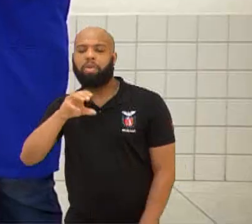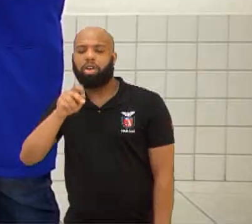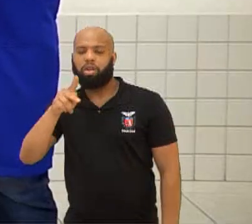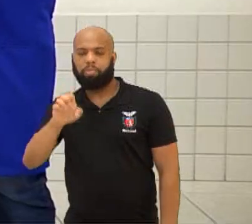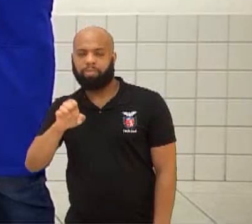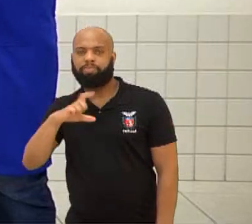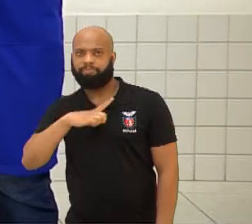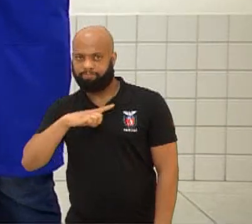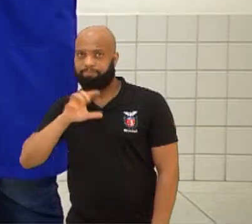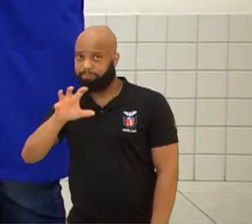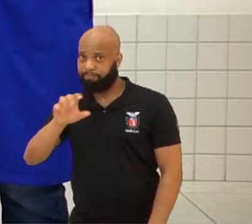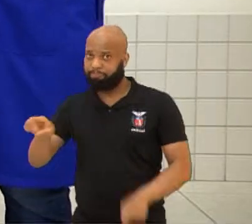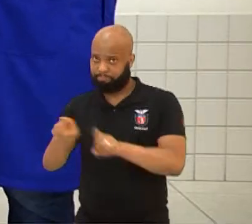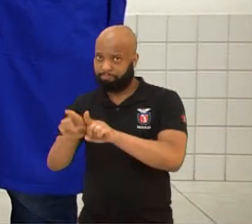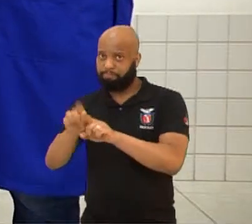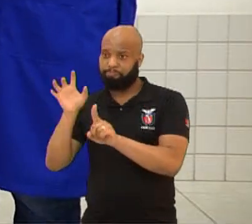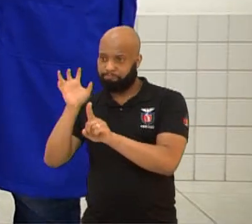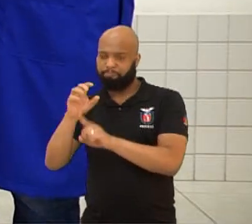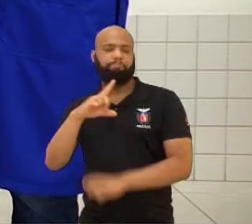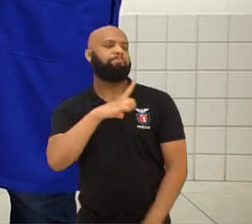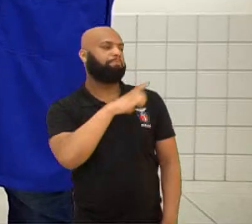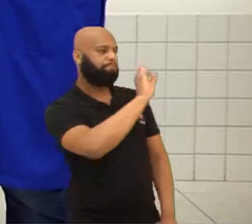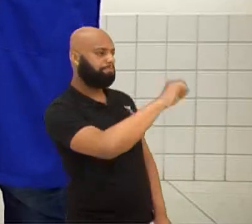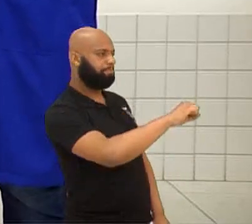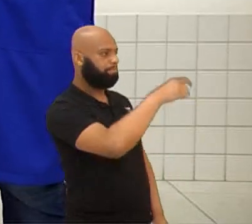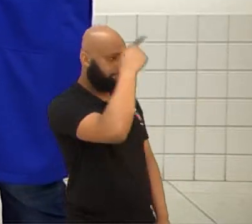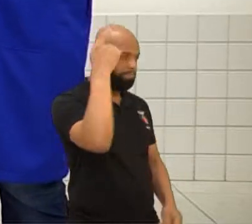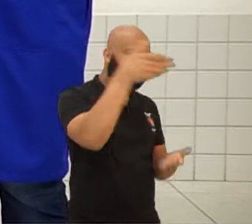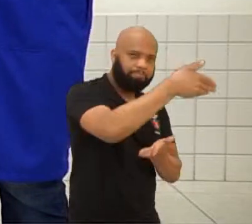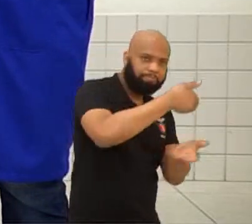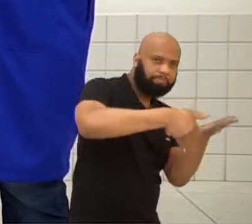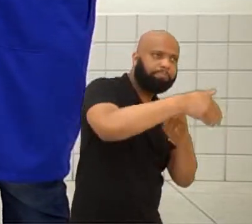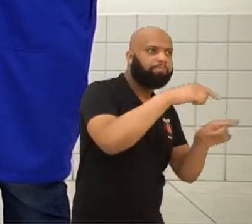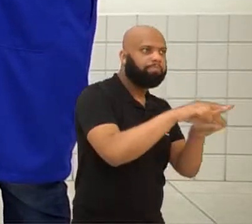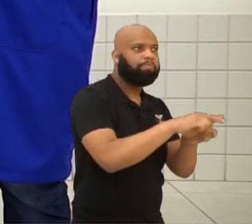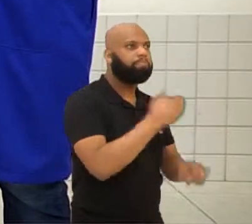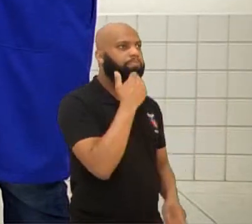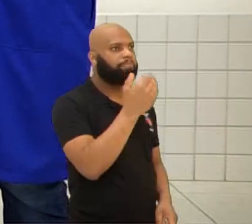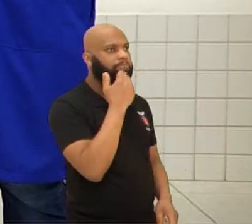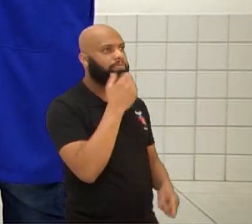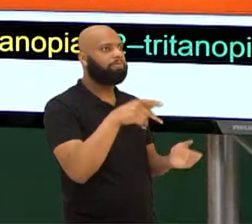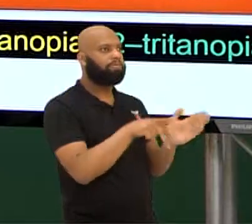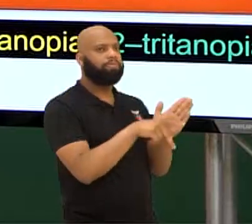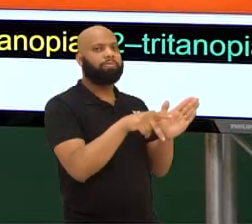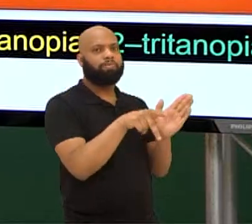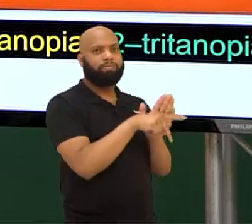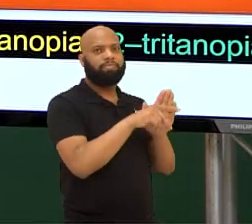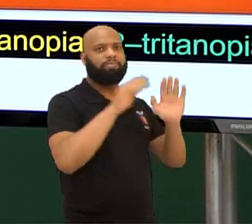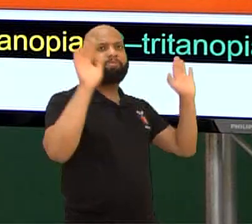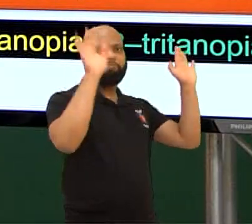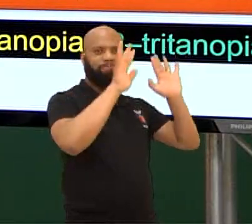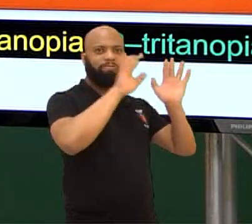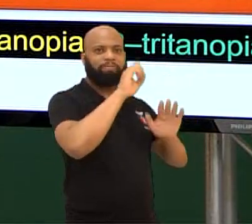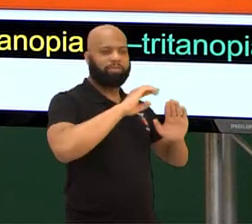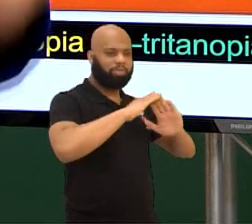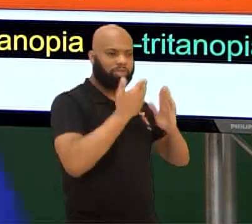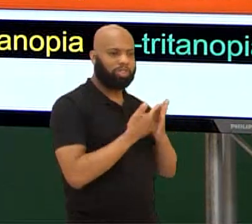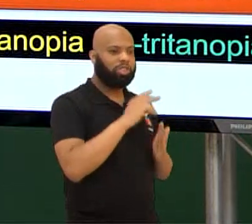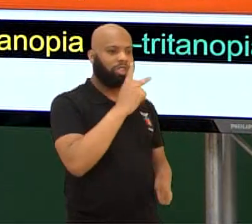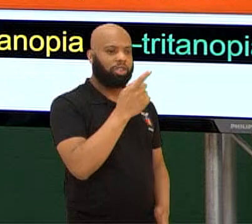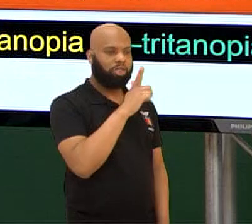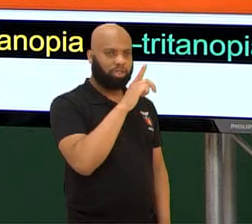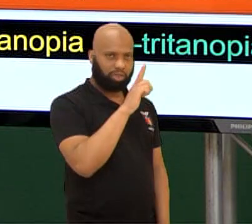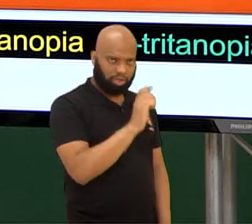professor? Com certeza. Vamos lá então. O pessoal então está participando, pedindo para a gente mandar um salve para o Colégio Hugo Simas. Então, um